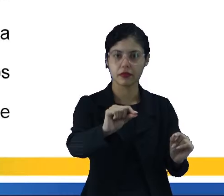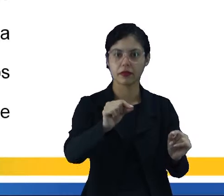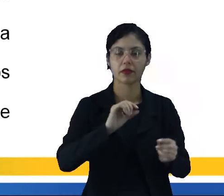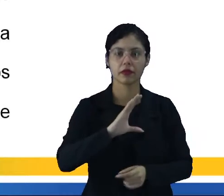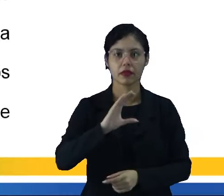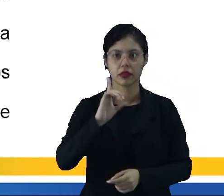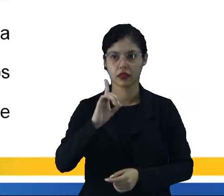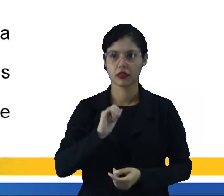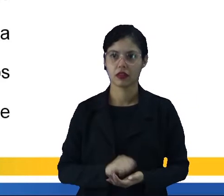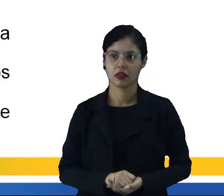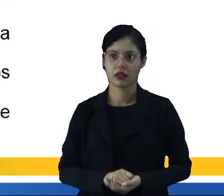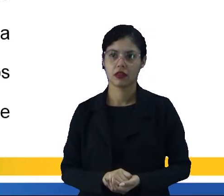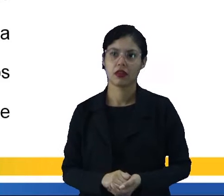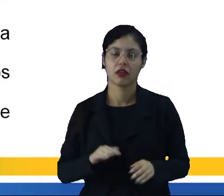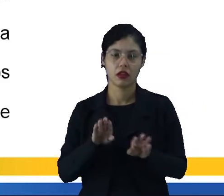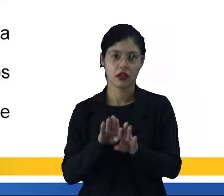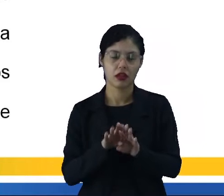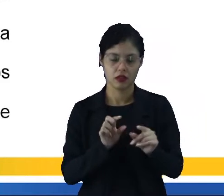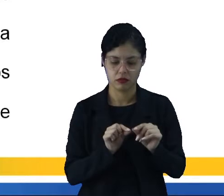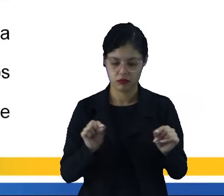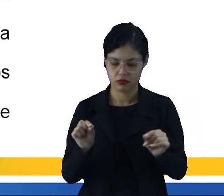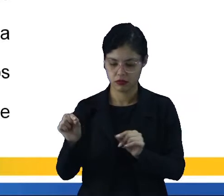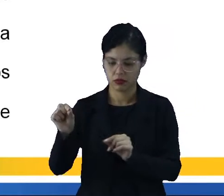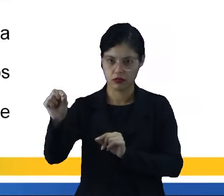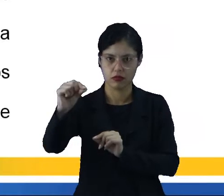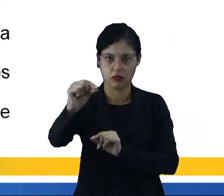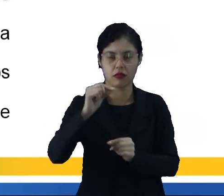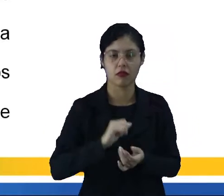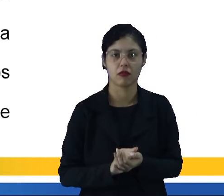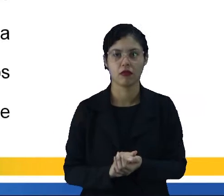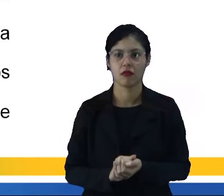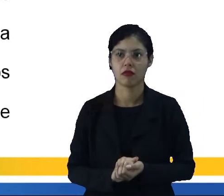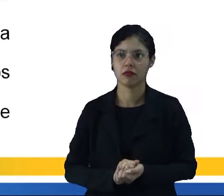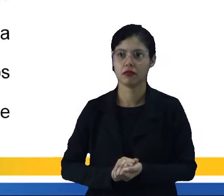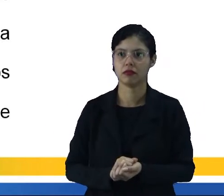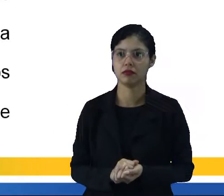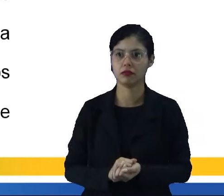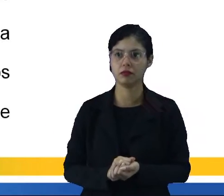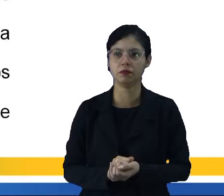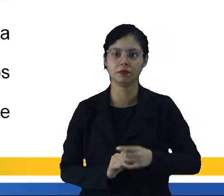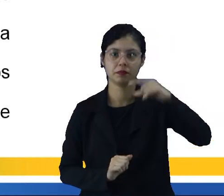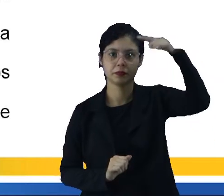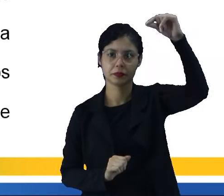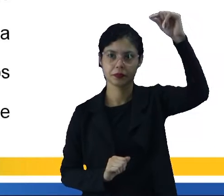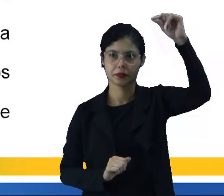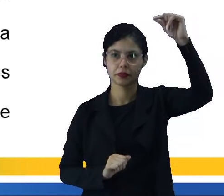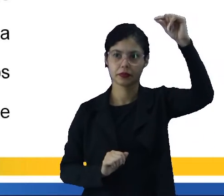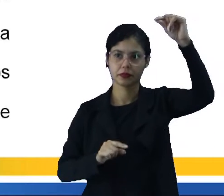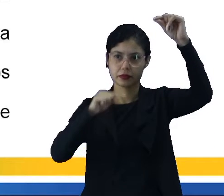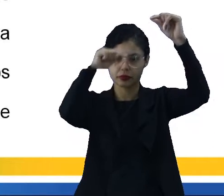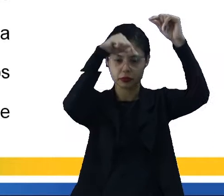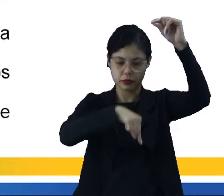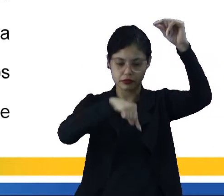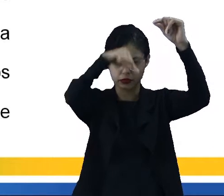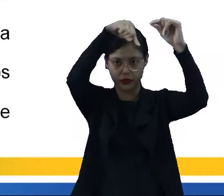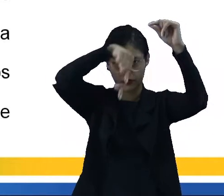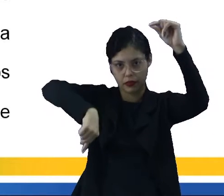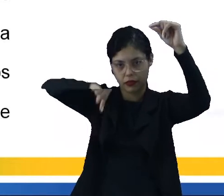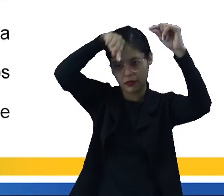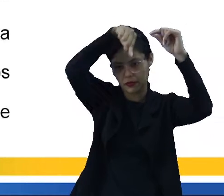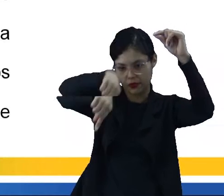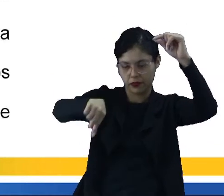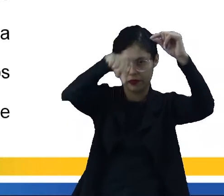OK são os lados da base arestas laterais ela sai do ponto h e toca cada veste do